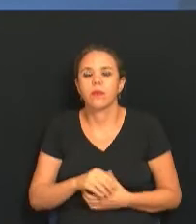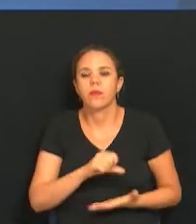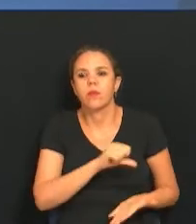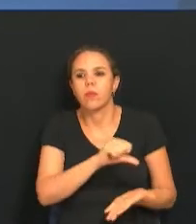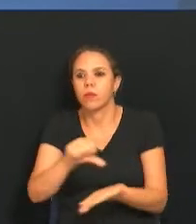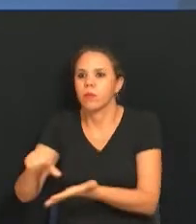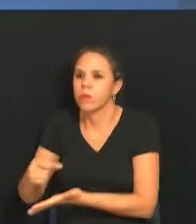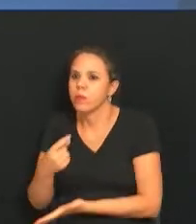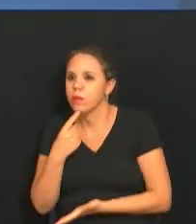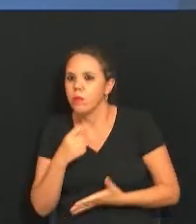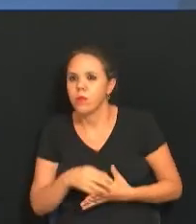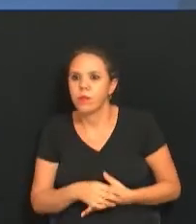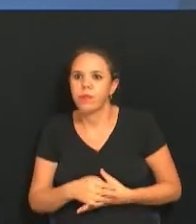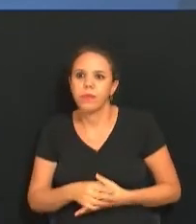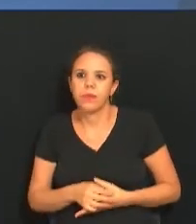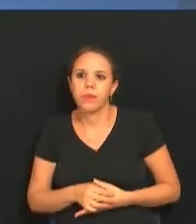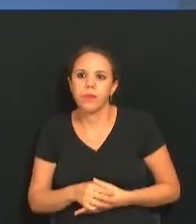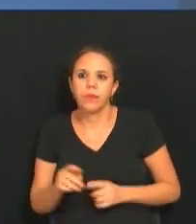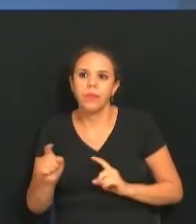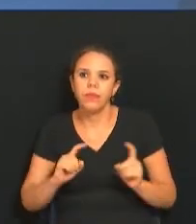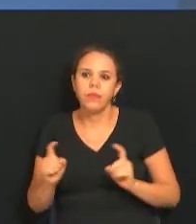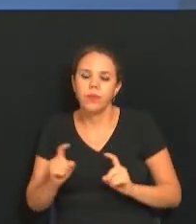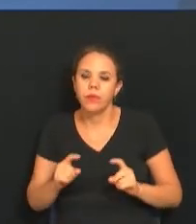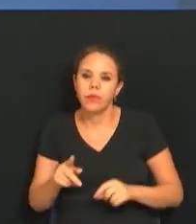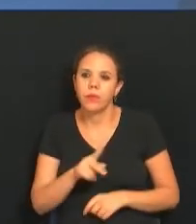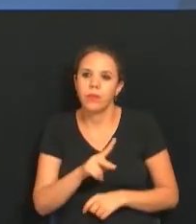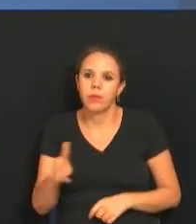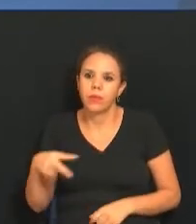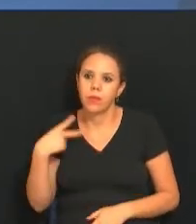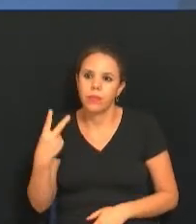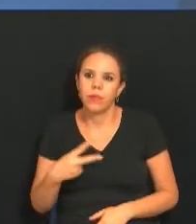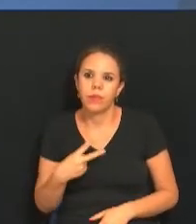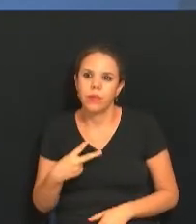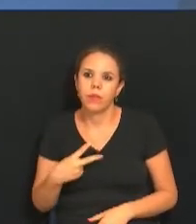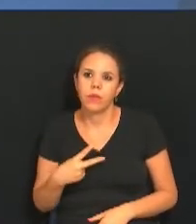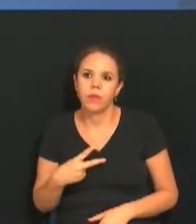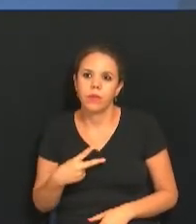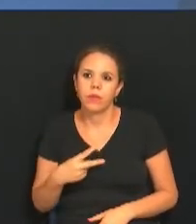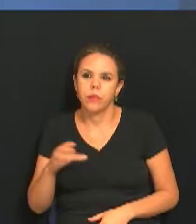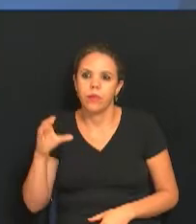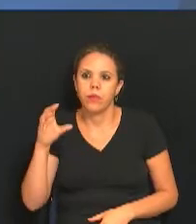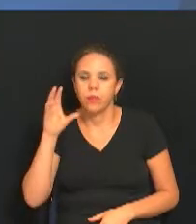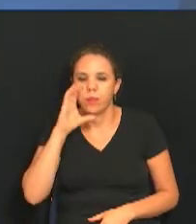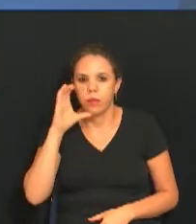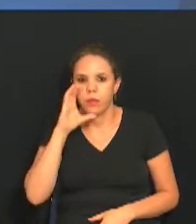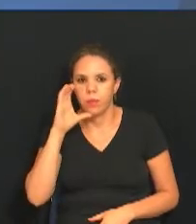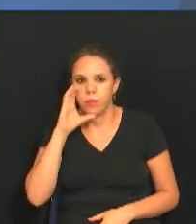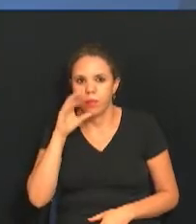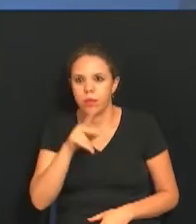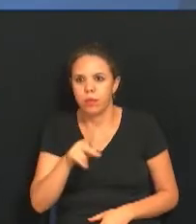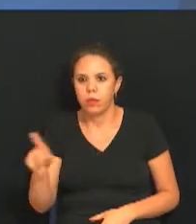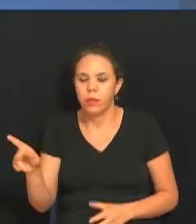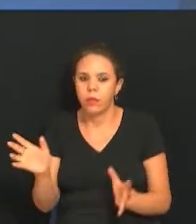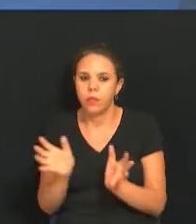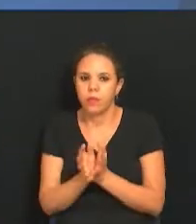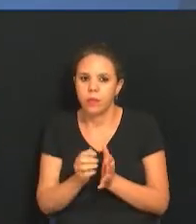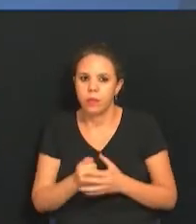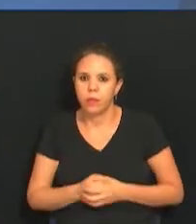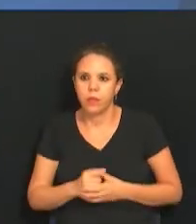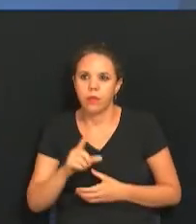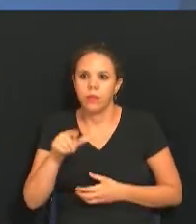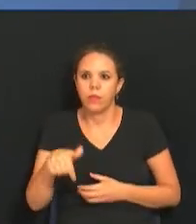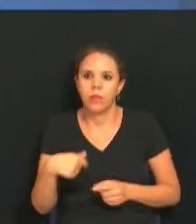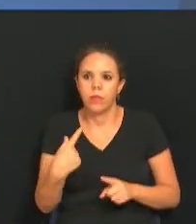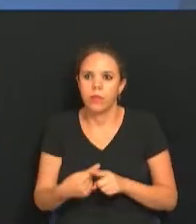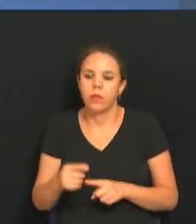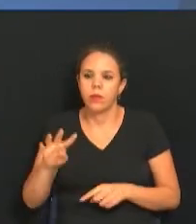de Campinas. Essa reunião vai ser presidida pelo vereador Luiz Henrique Cirilo, que é o presidente da comissão. E logo mais,